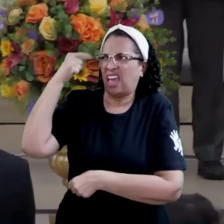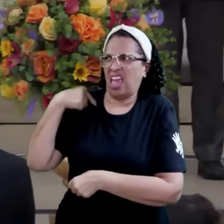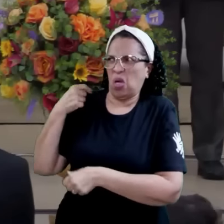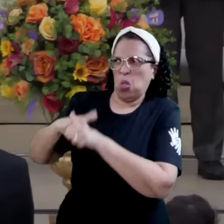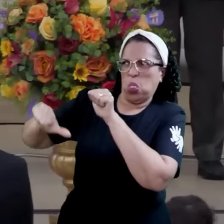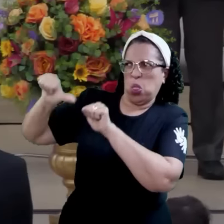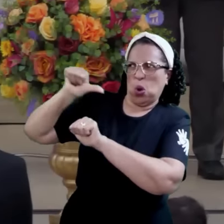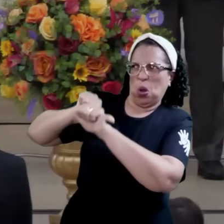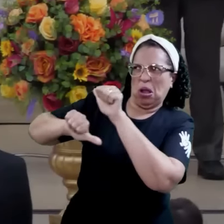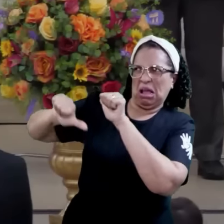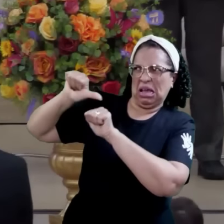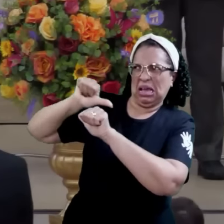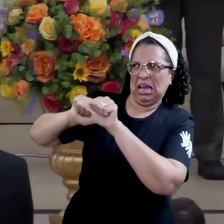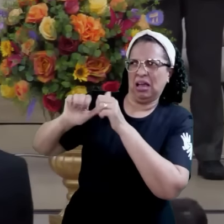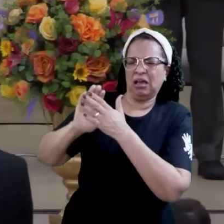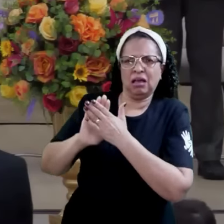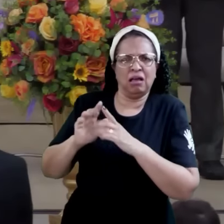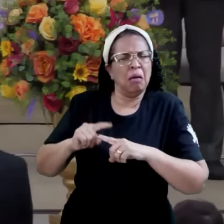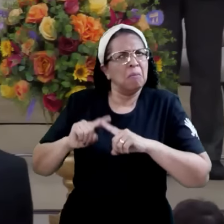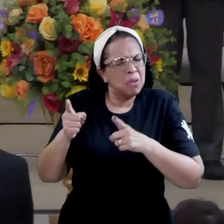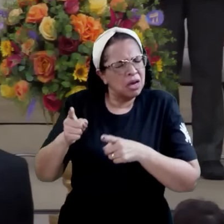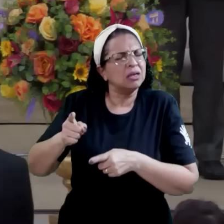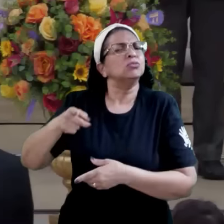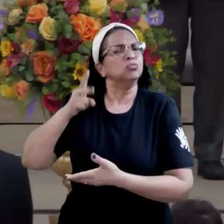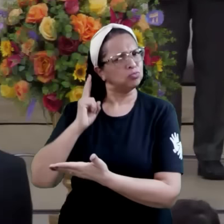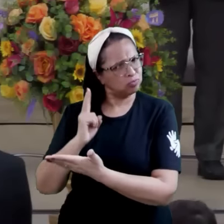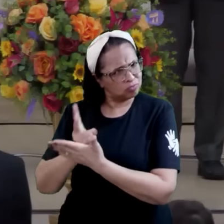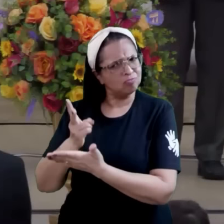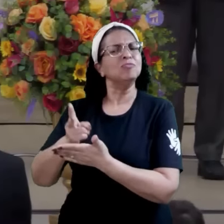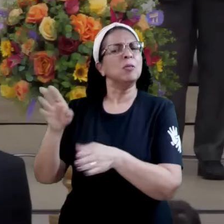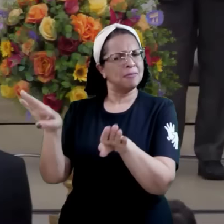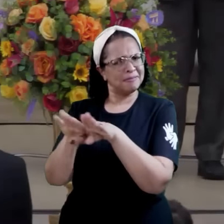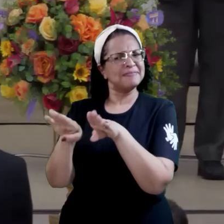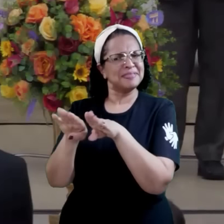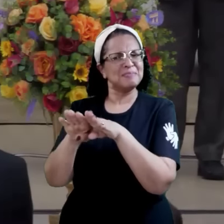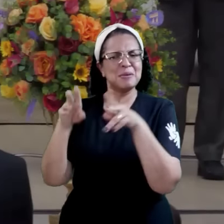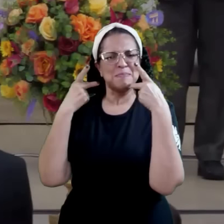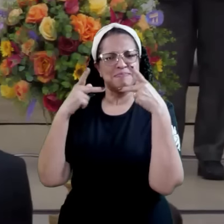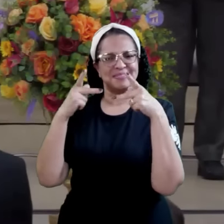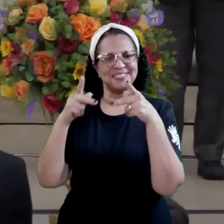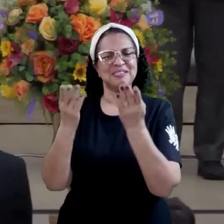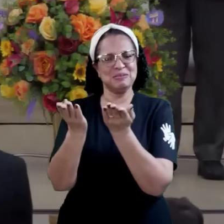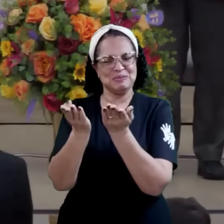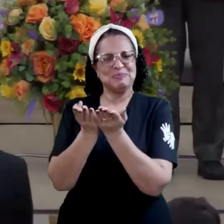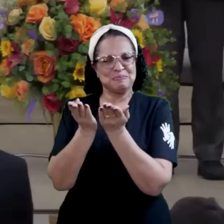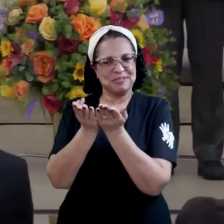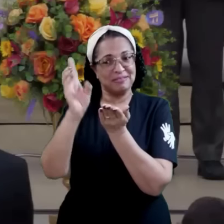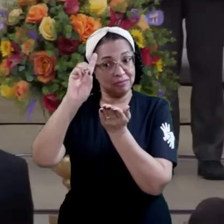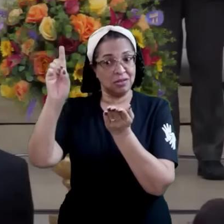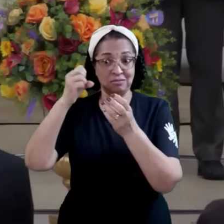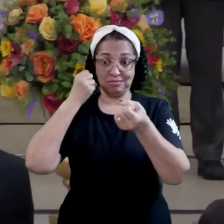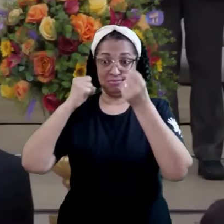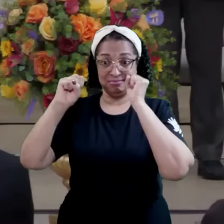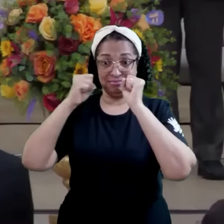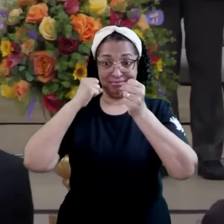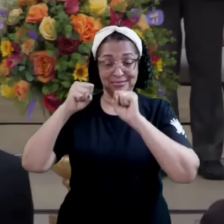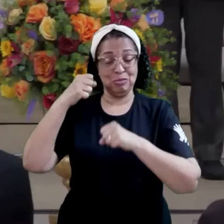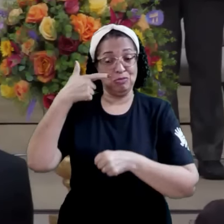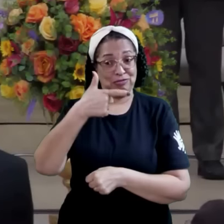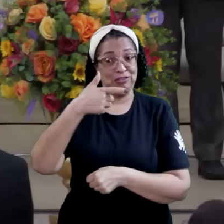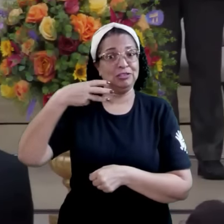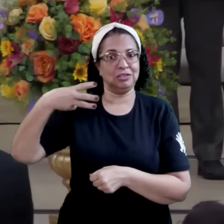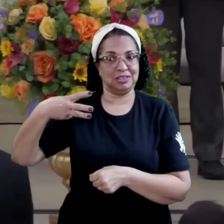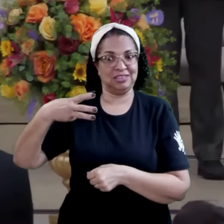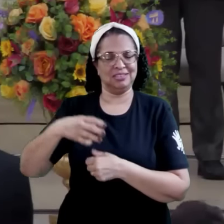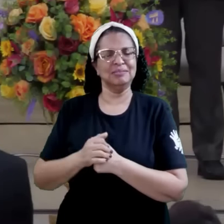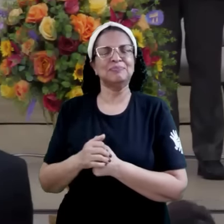obreiro aí pregamos o salmo de número 23 Deus abençoou aí quando acabou o culto que ele estava trazendo de volta ele virou para mim e falou assim pastor